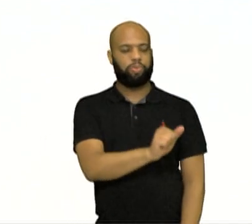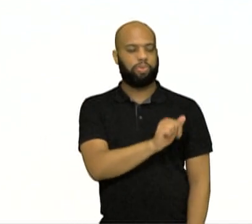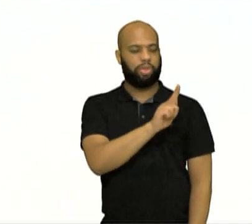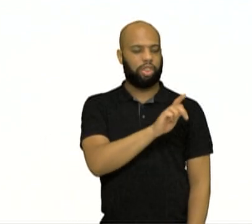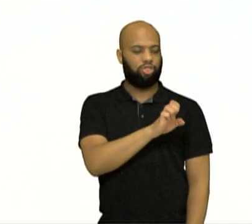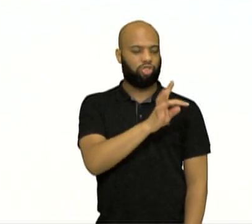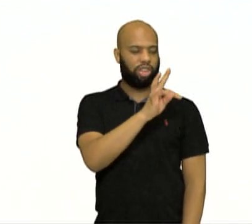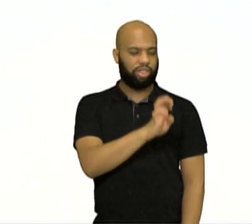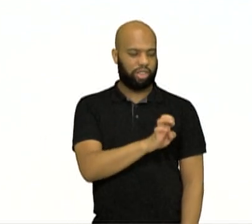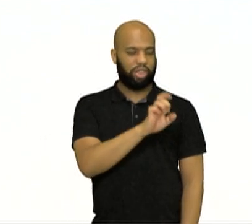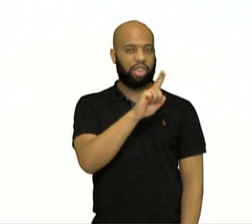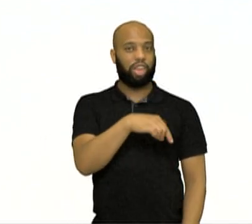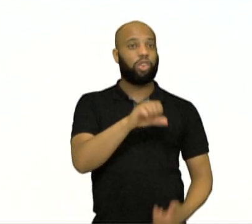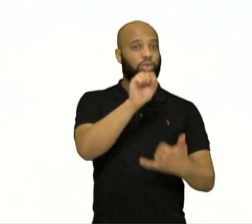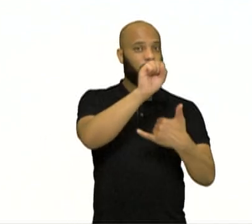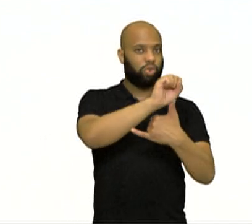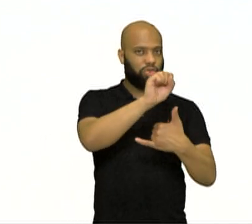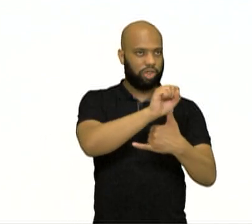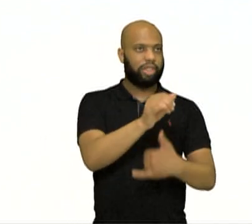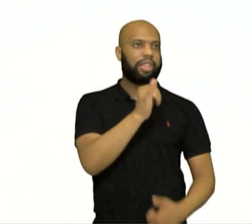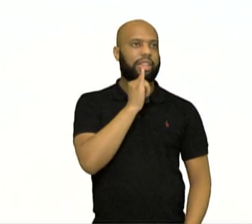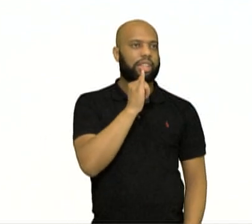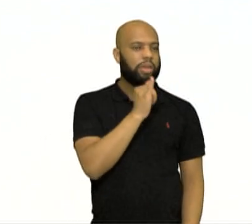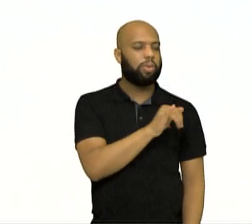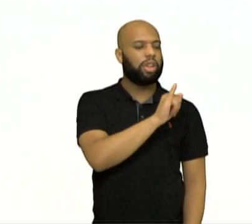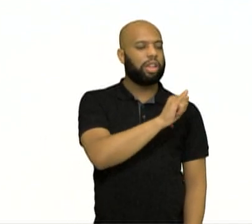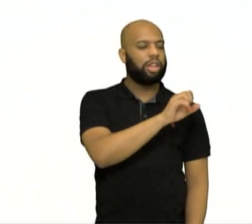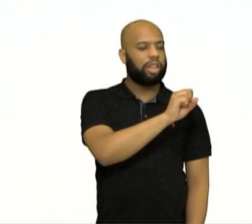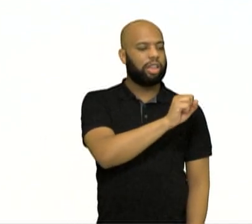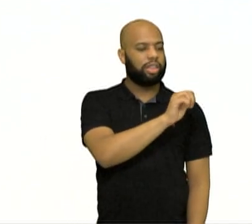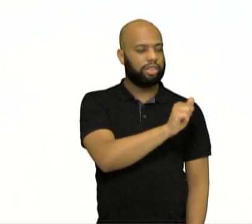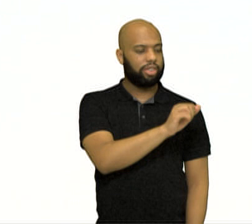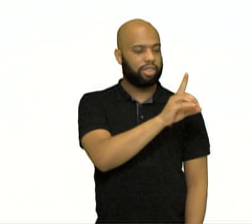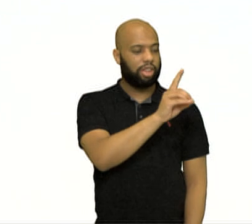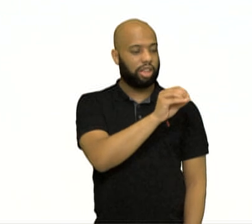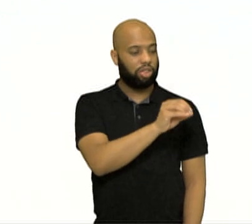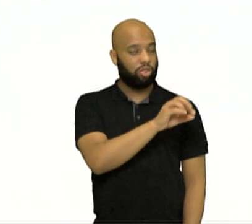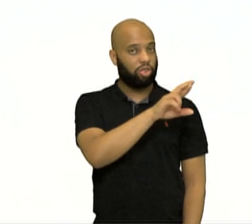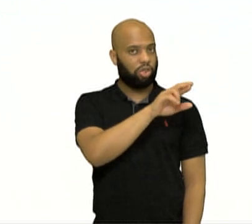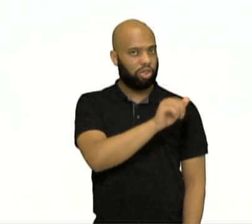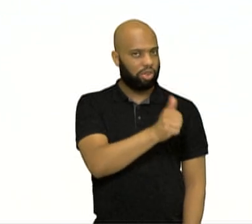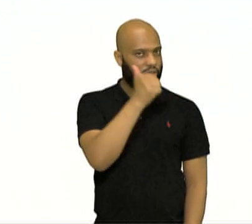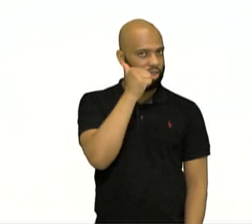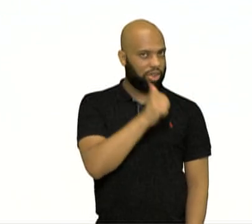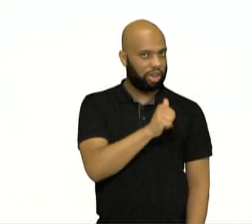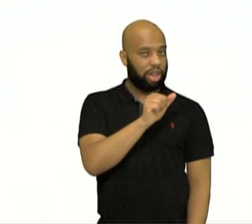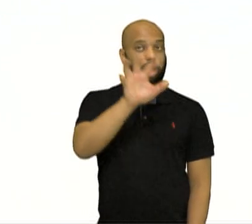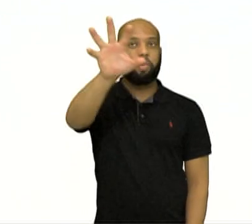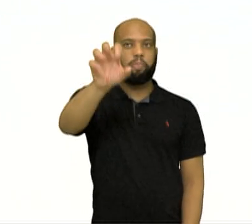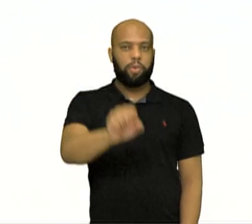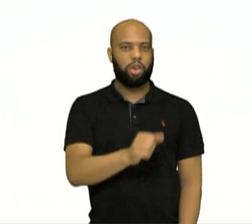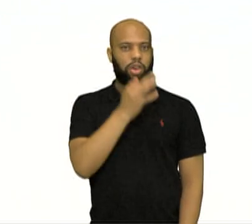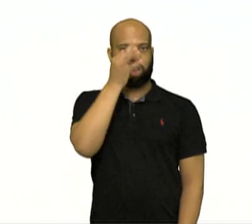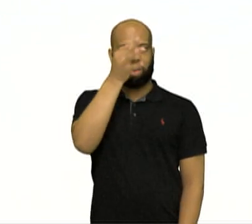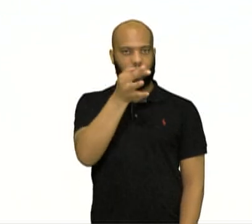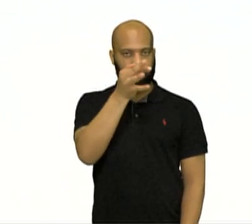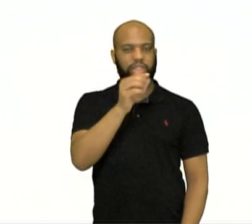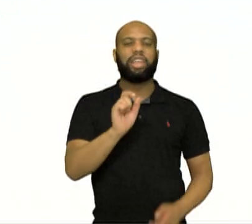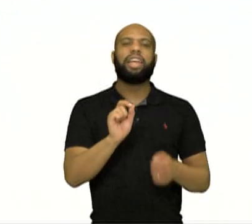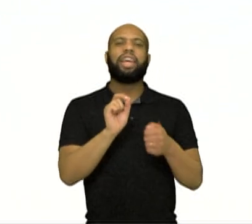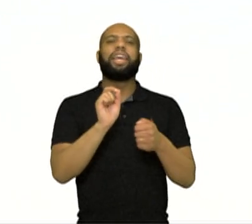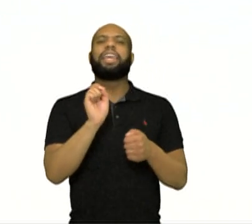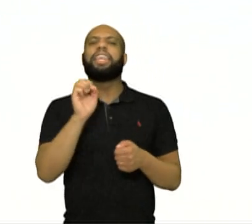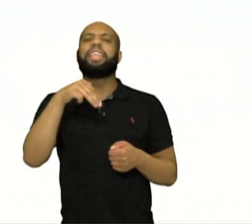caso é o sujeito, a voz ativa. Isadora colheu a rosa. Temos o verbo e o sujeito. Quem que faz a ação? Quem que colhe?